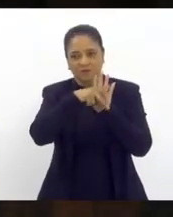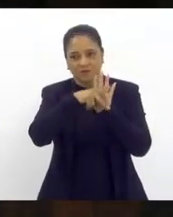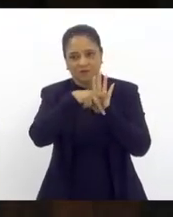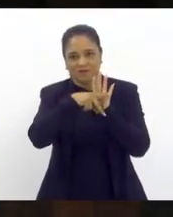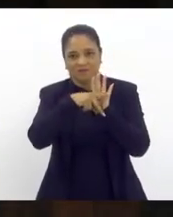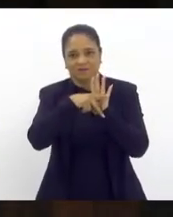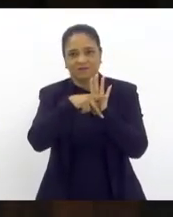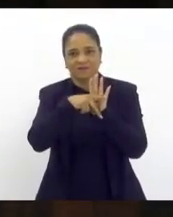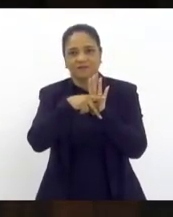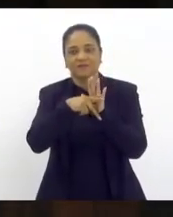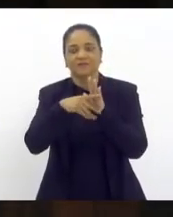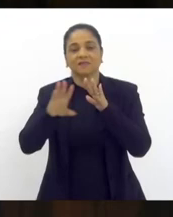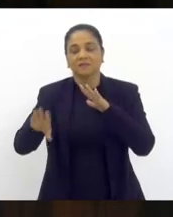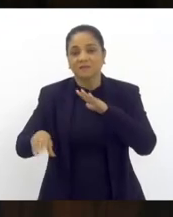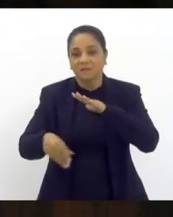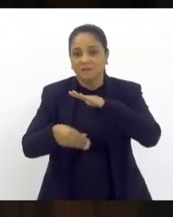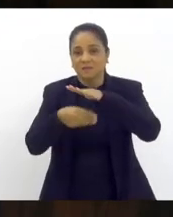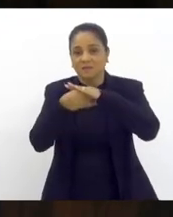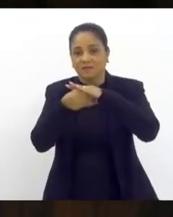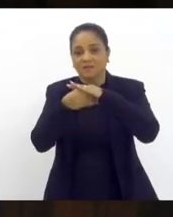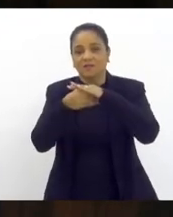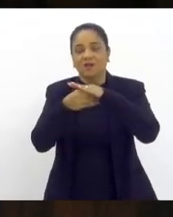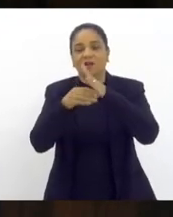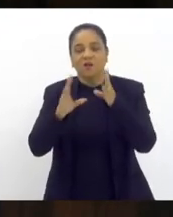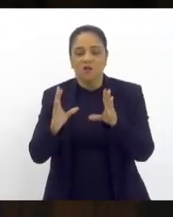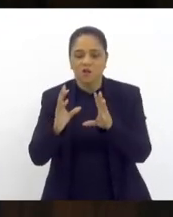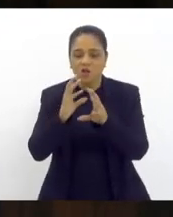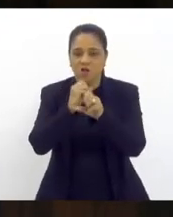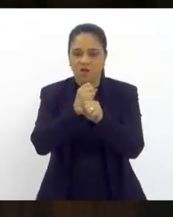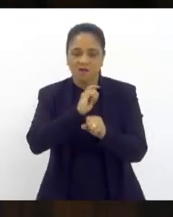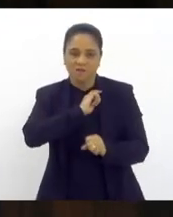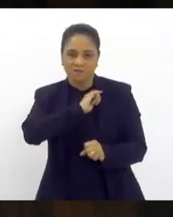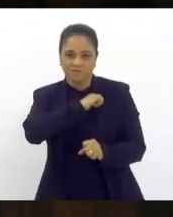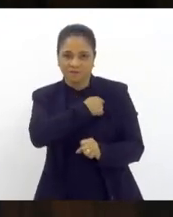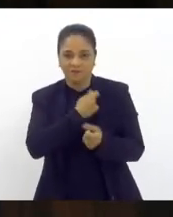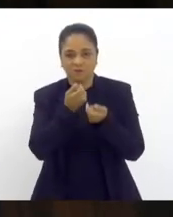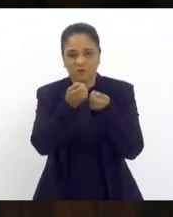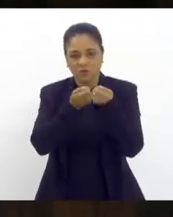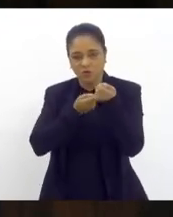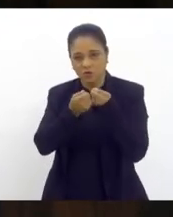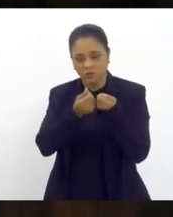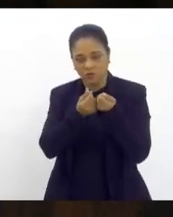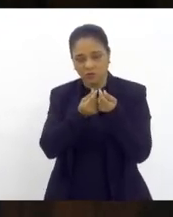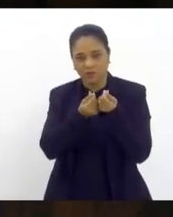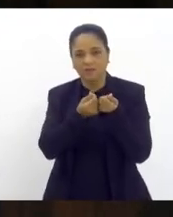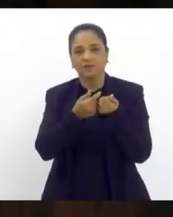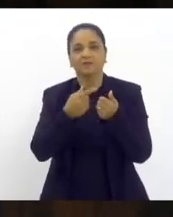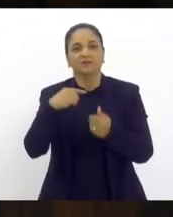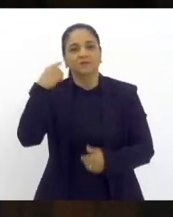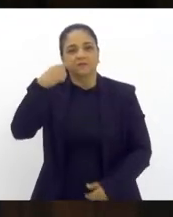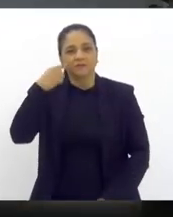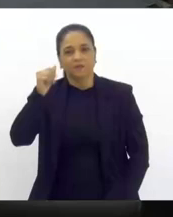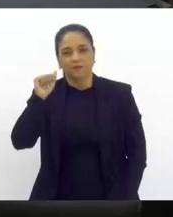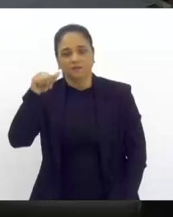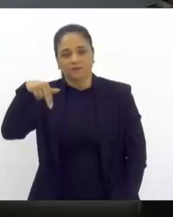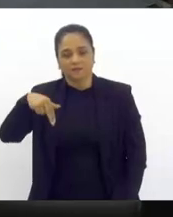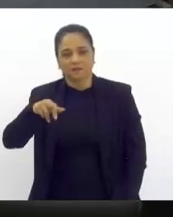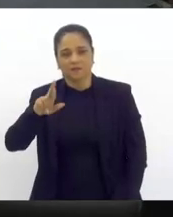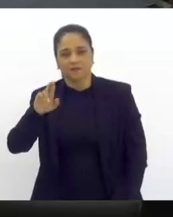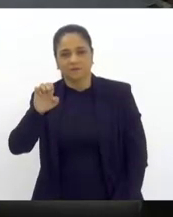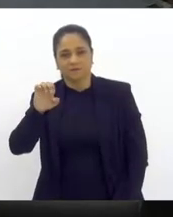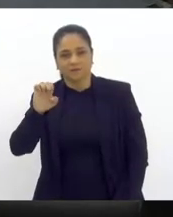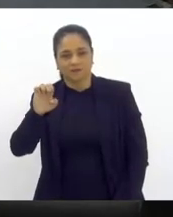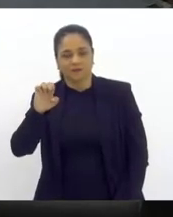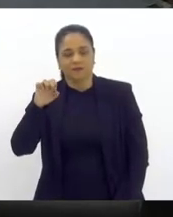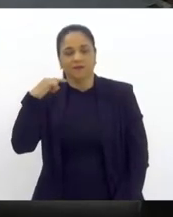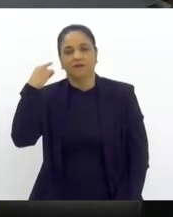Deputado, para proferir parecer pela Comissão de Orçamento, Finanças, Fiscalização Financeira e Controle, deputado André Correia,